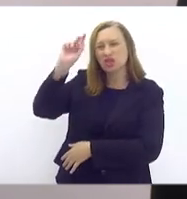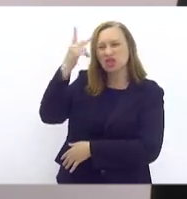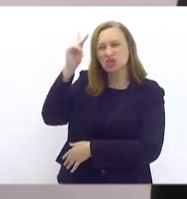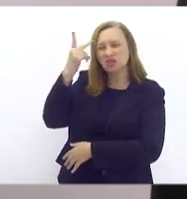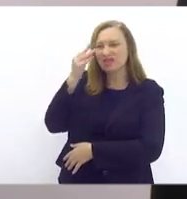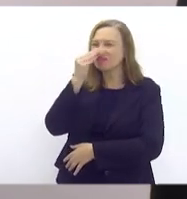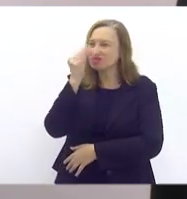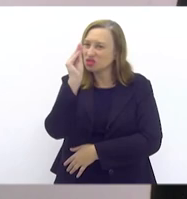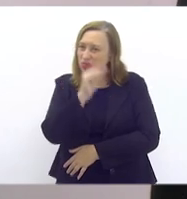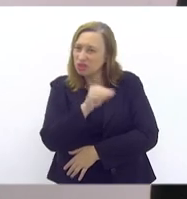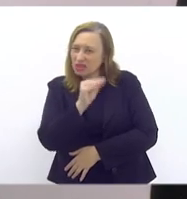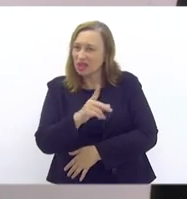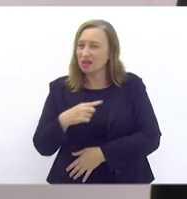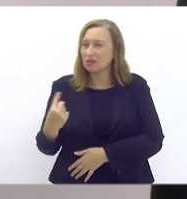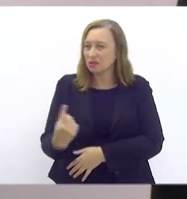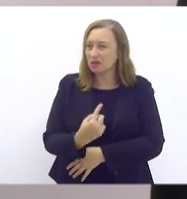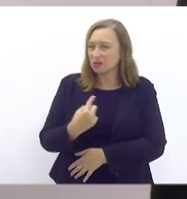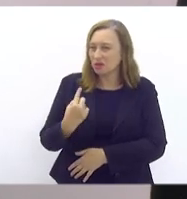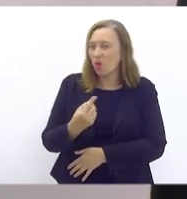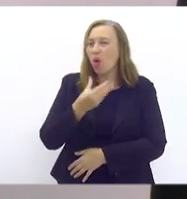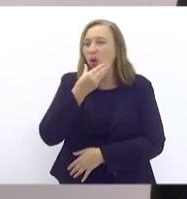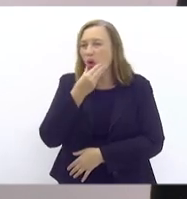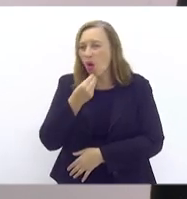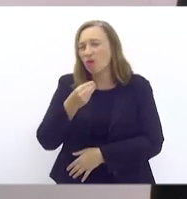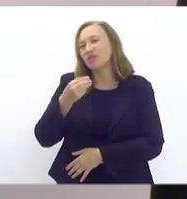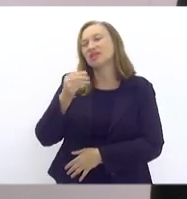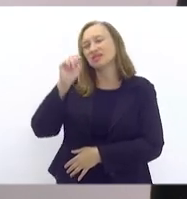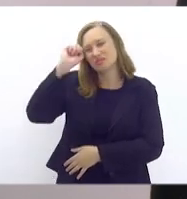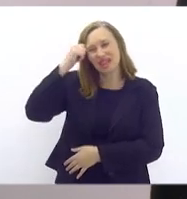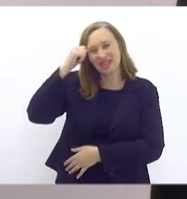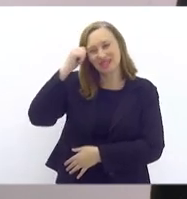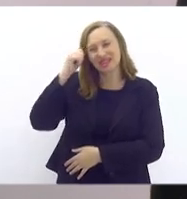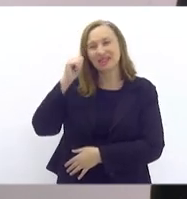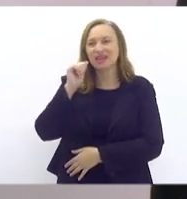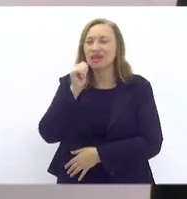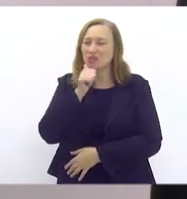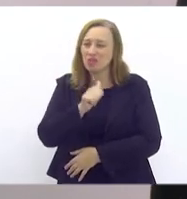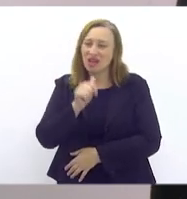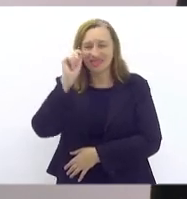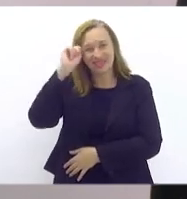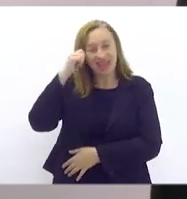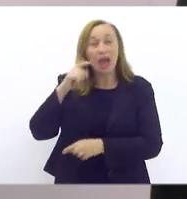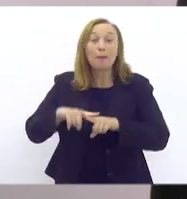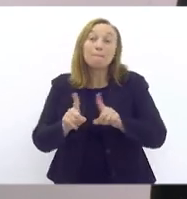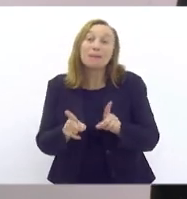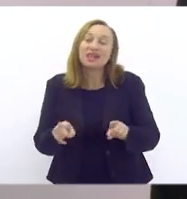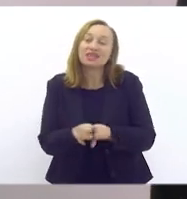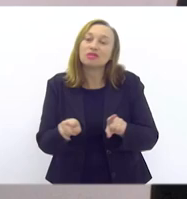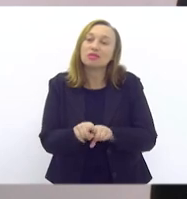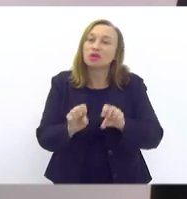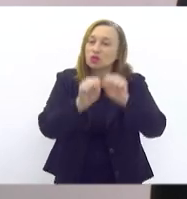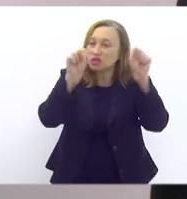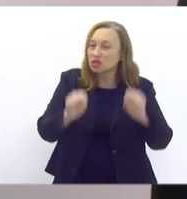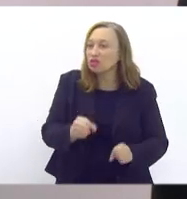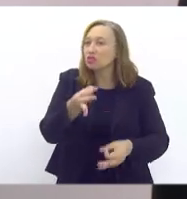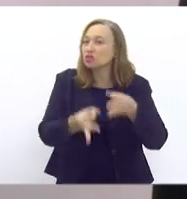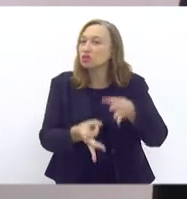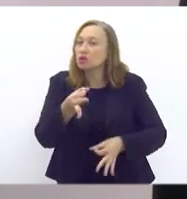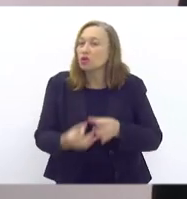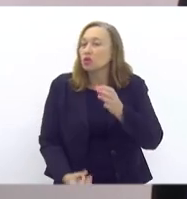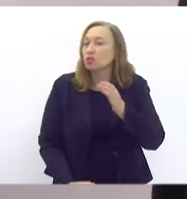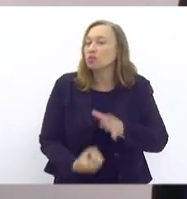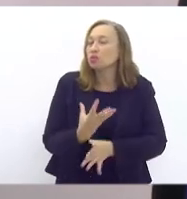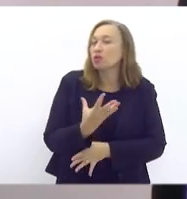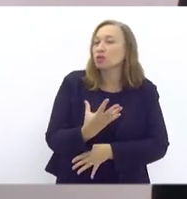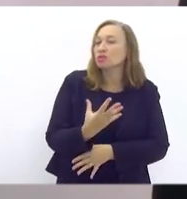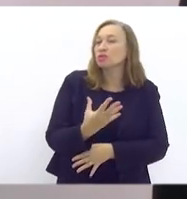para nossa nossos homens homens e mulheres negras eh mas também um sistema de justiça que reproduz